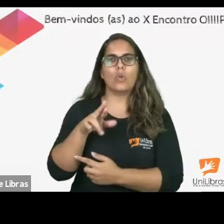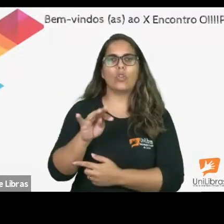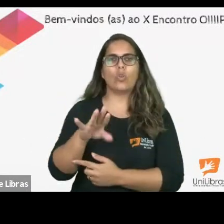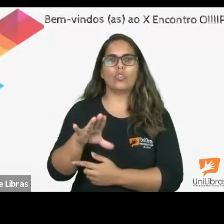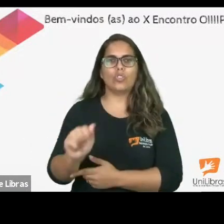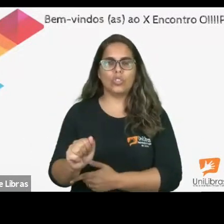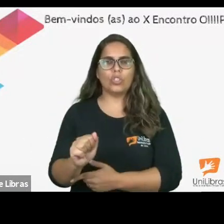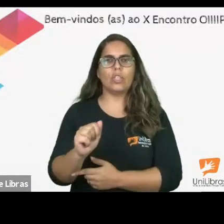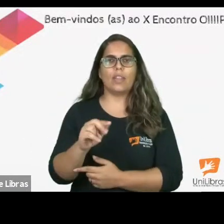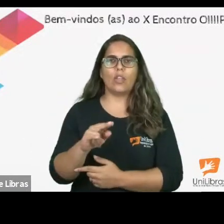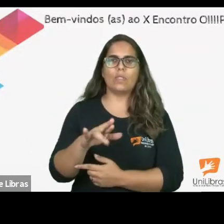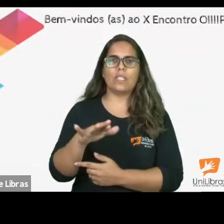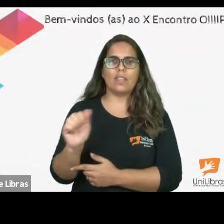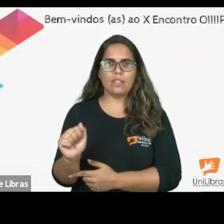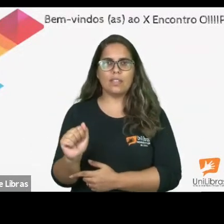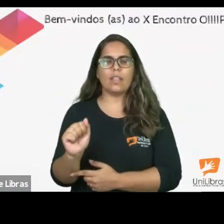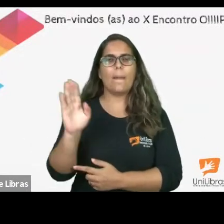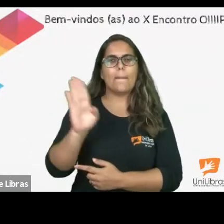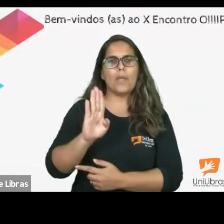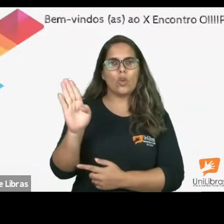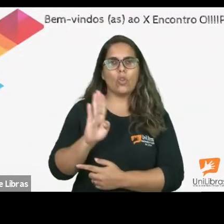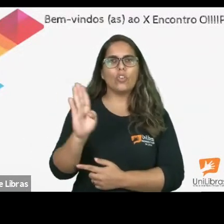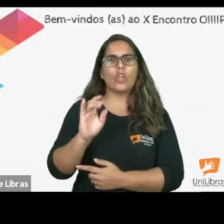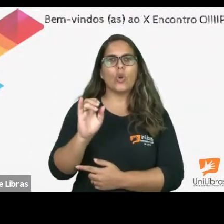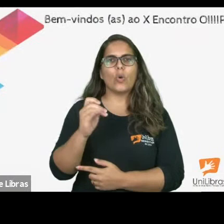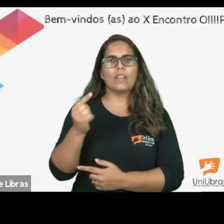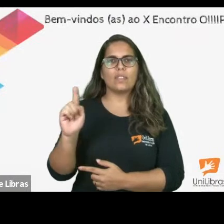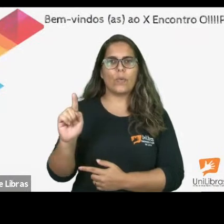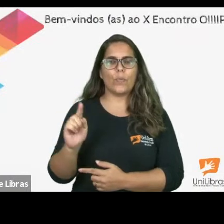neuroetologia, neurociências e biologia da cognição.